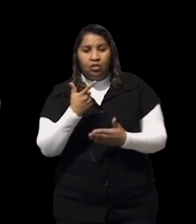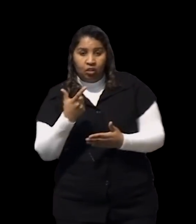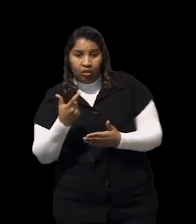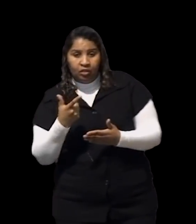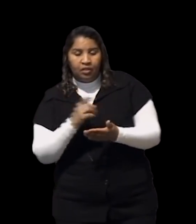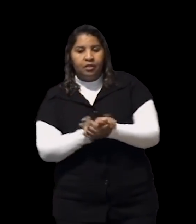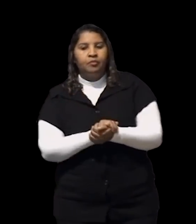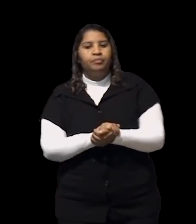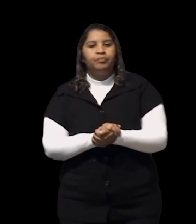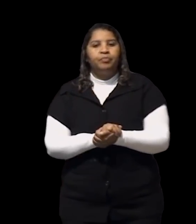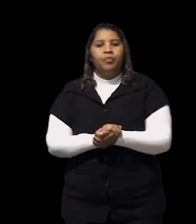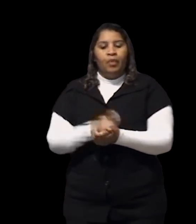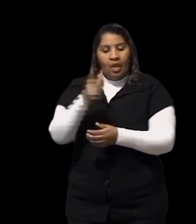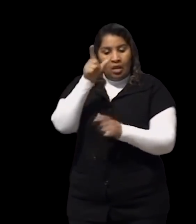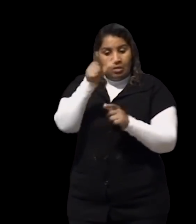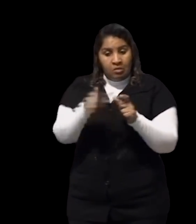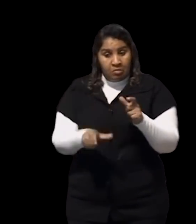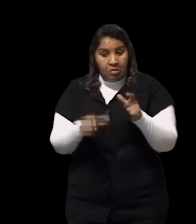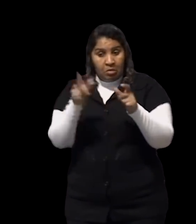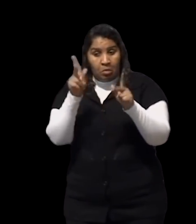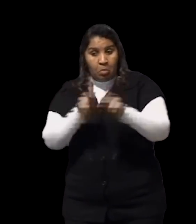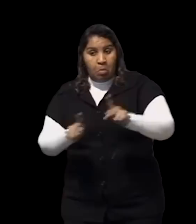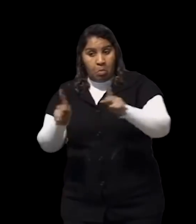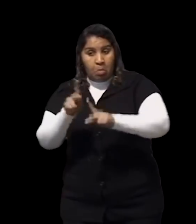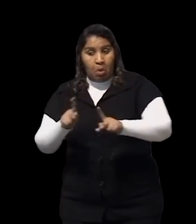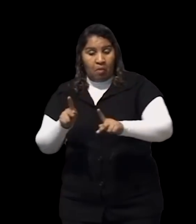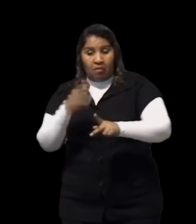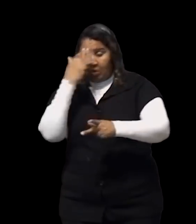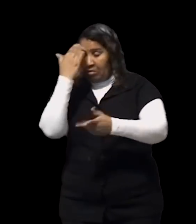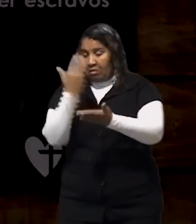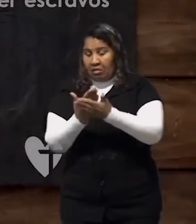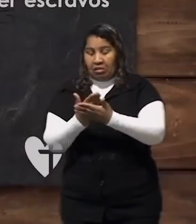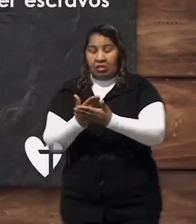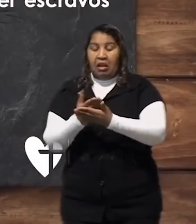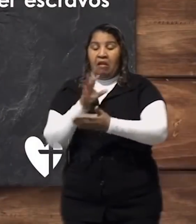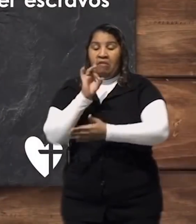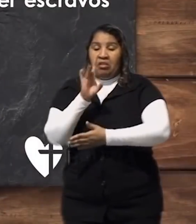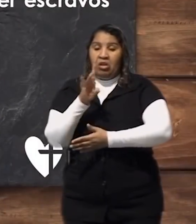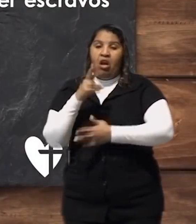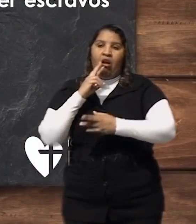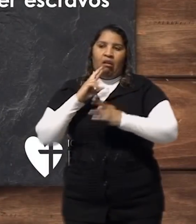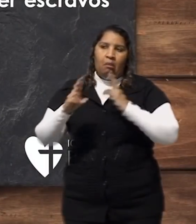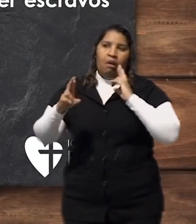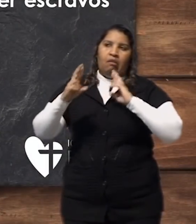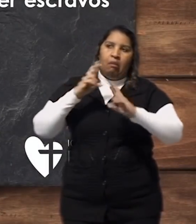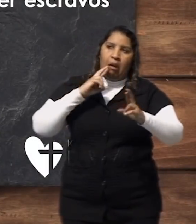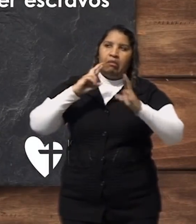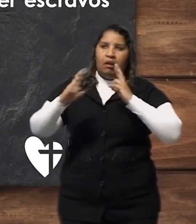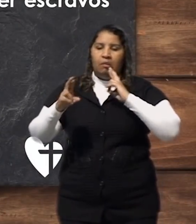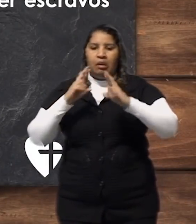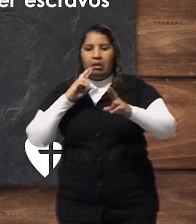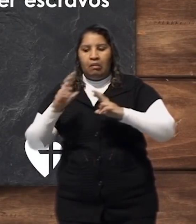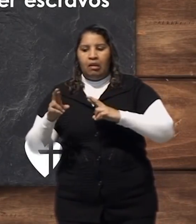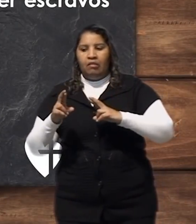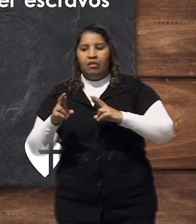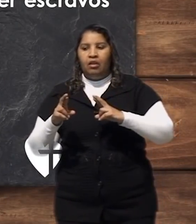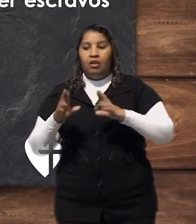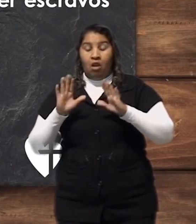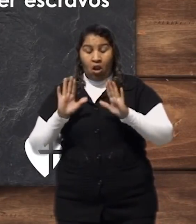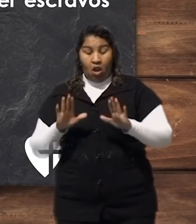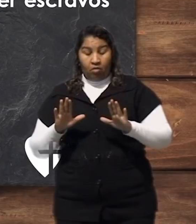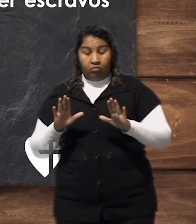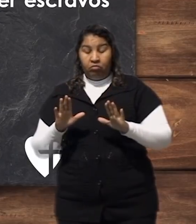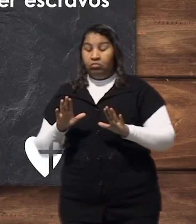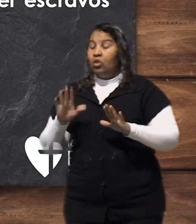né aqueles incrédulos os moradores e ele diz assim Jales tínhamos dito no Egito deixemos em